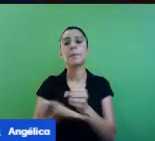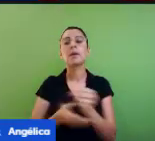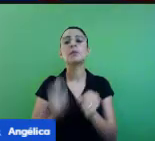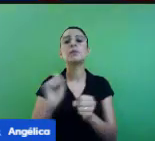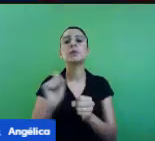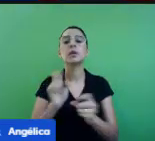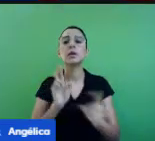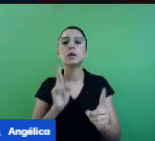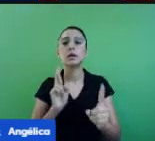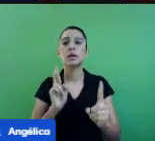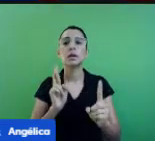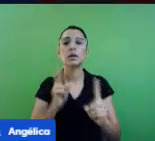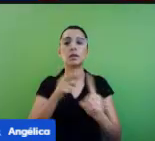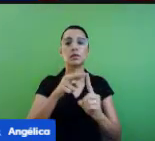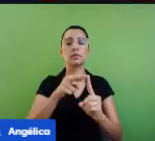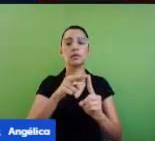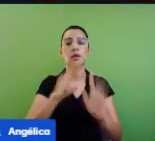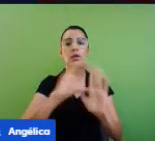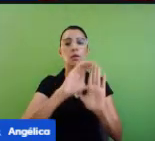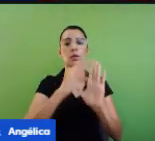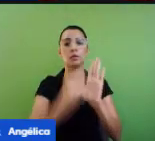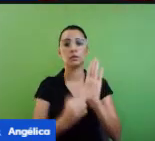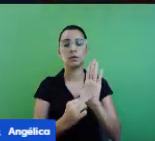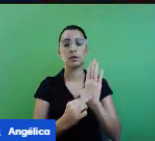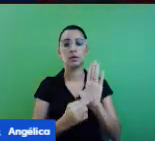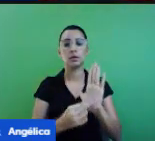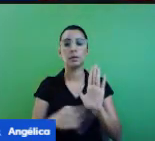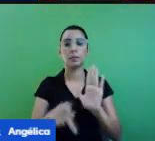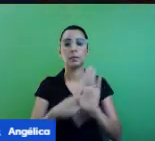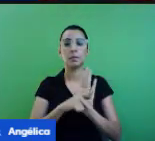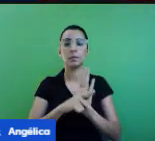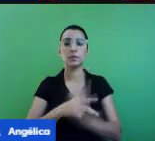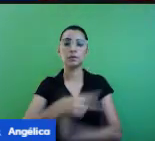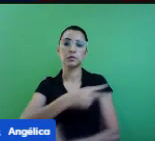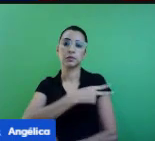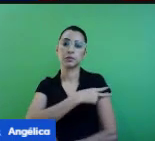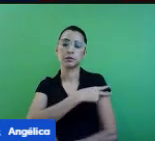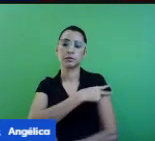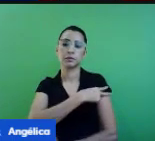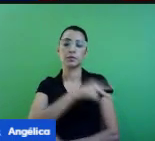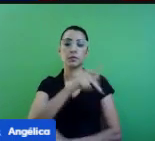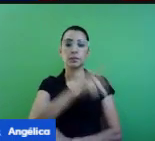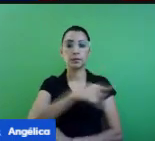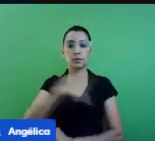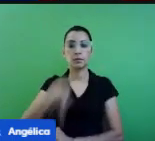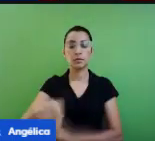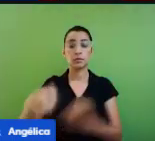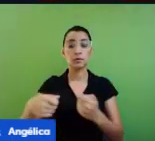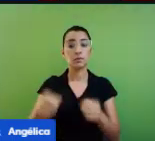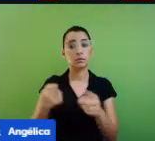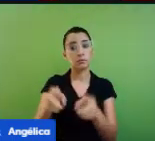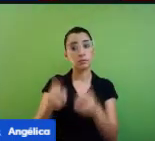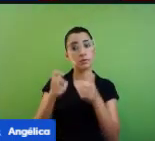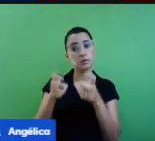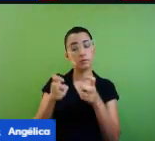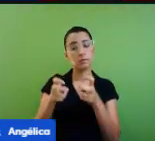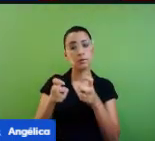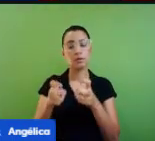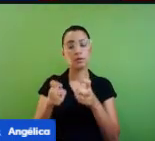curricular circunstancial do segundo ano. O professor tem que procurar observar os conteúdos,